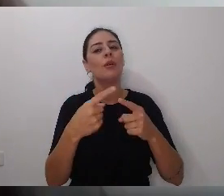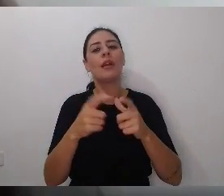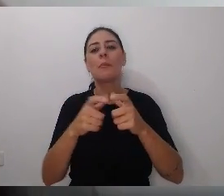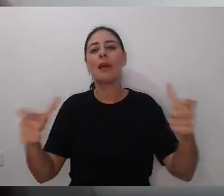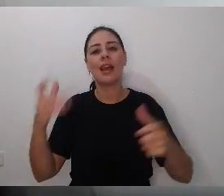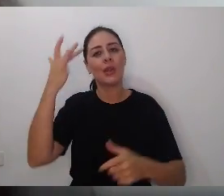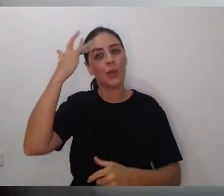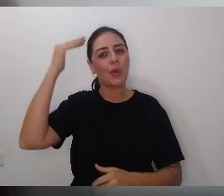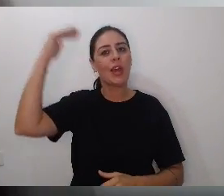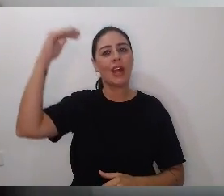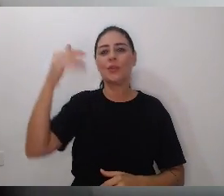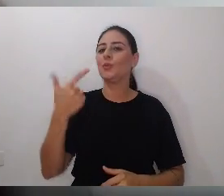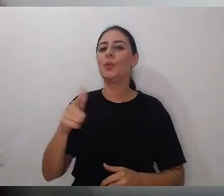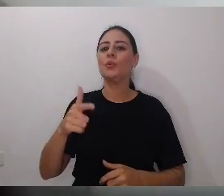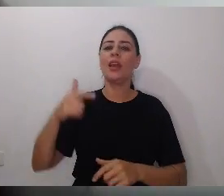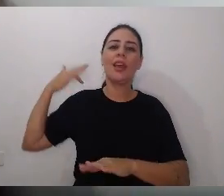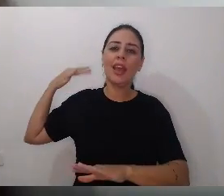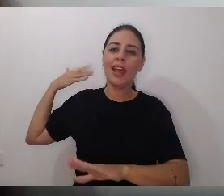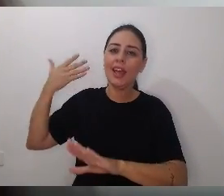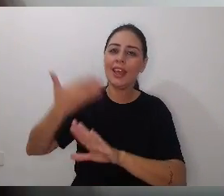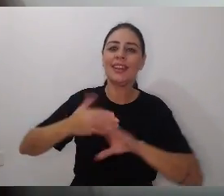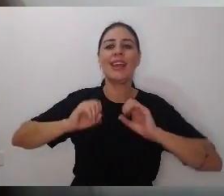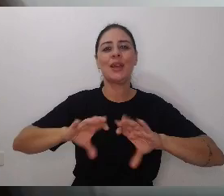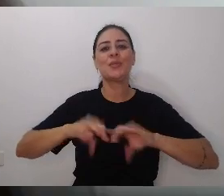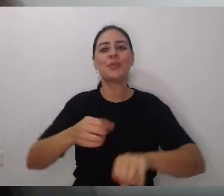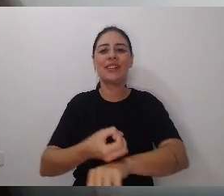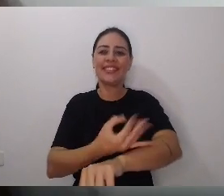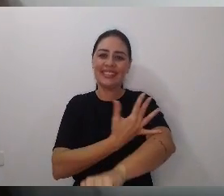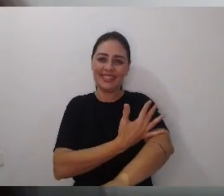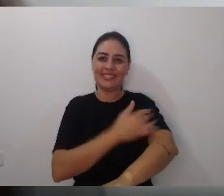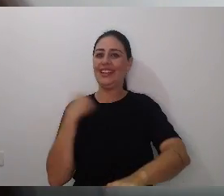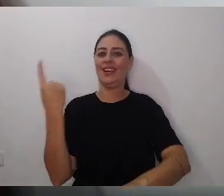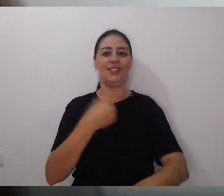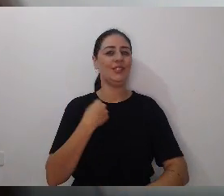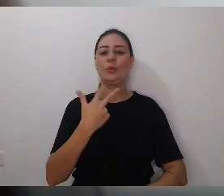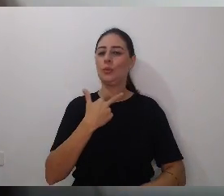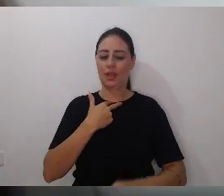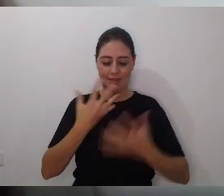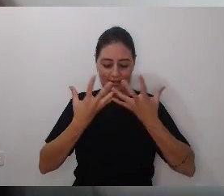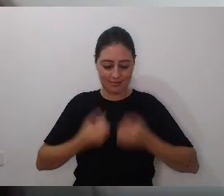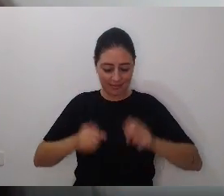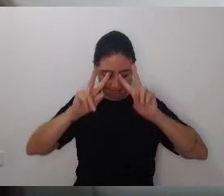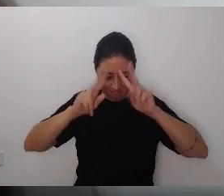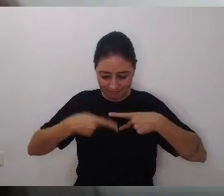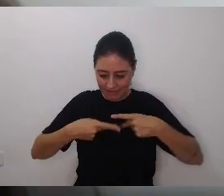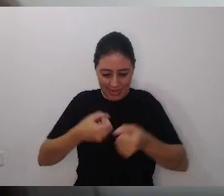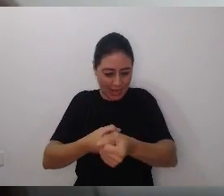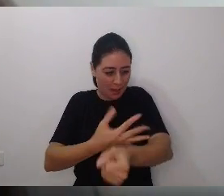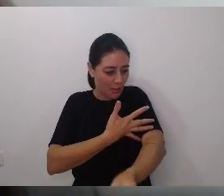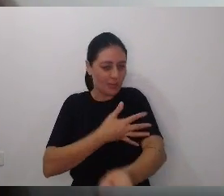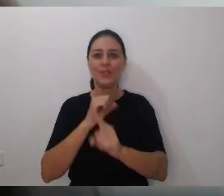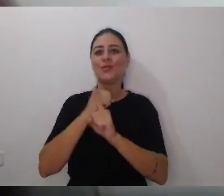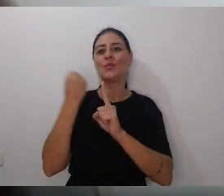possibilidade, né? E não o que ela não pode fazer. E sobre as emoções, o que você falou é muito importante